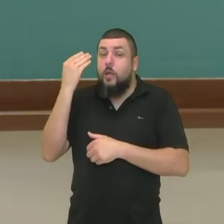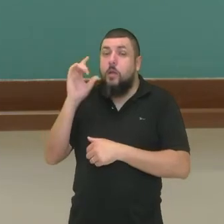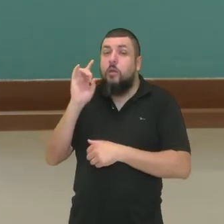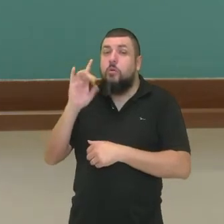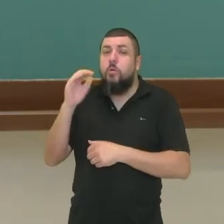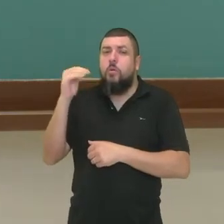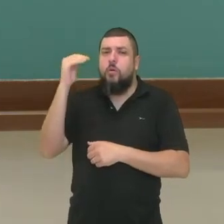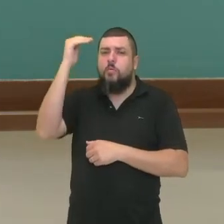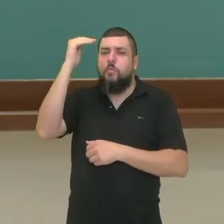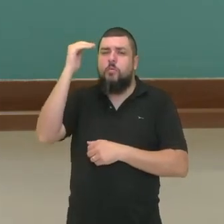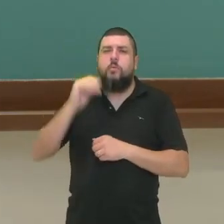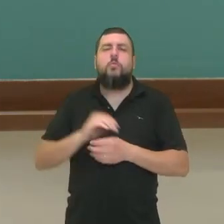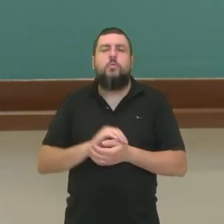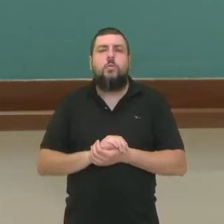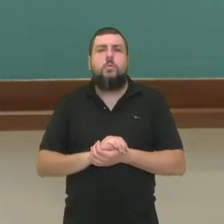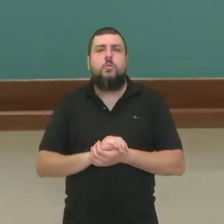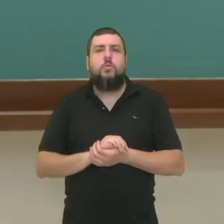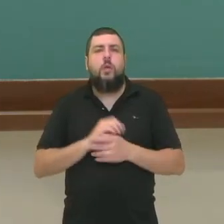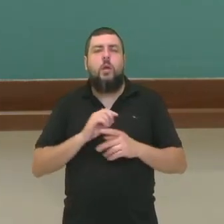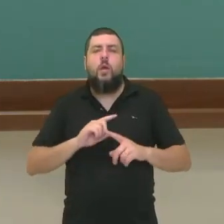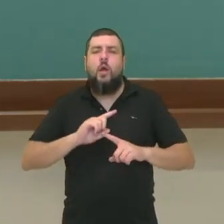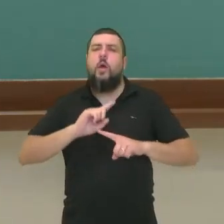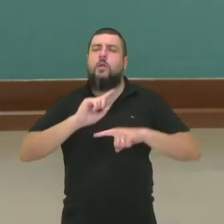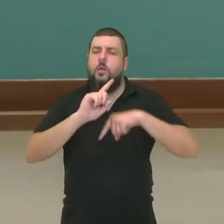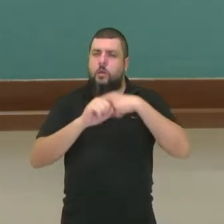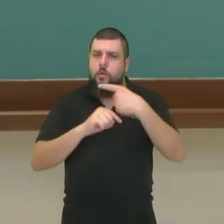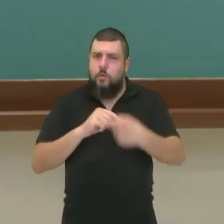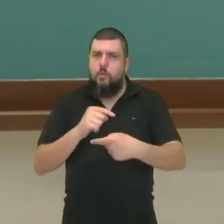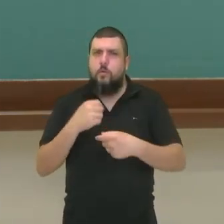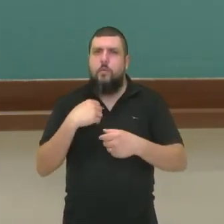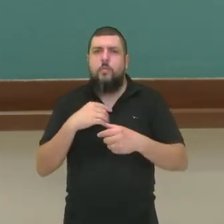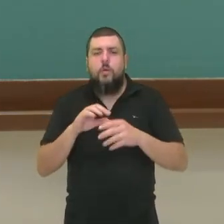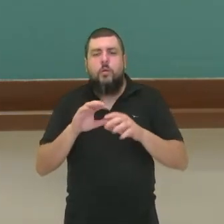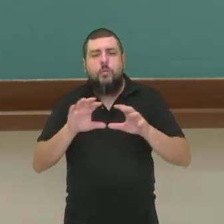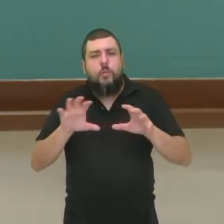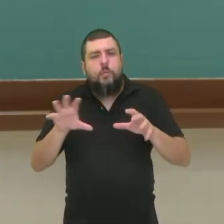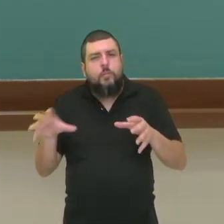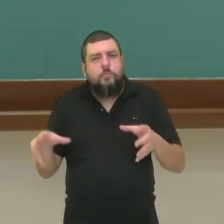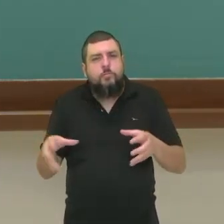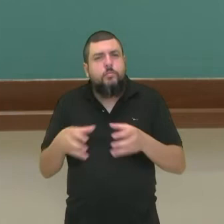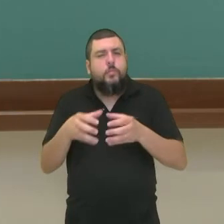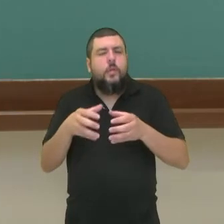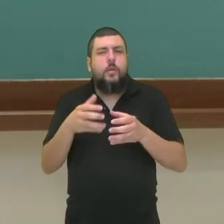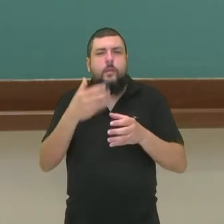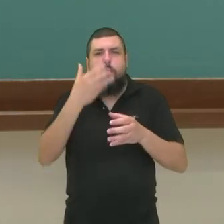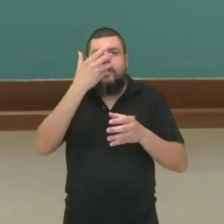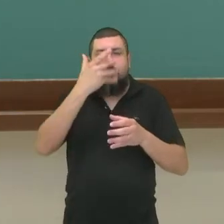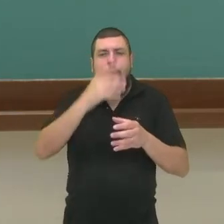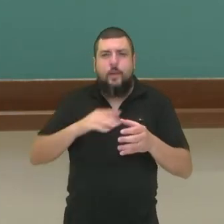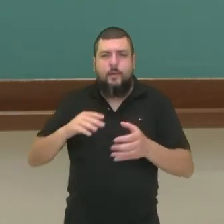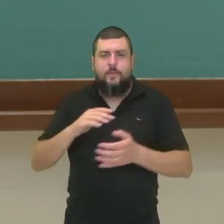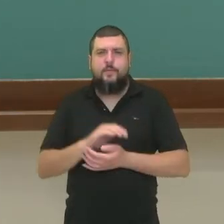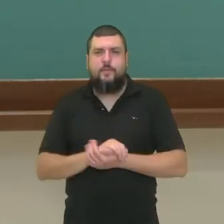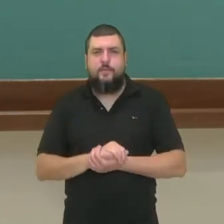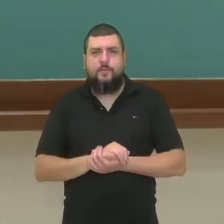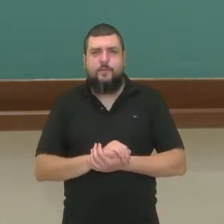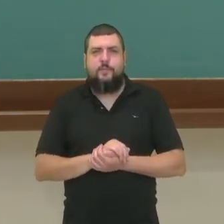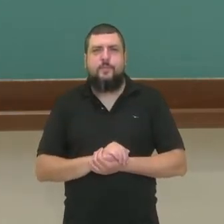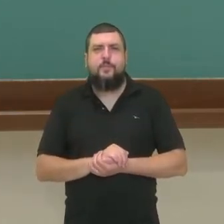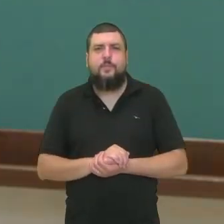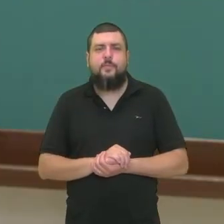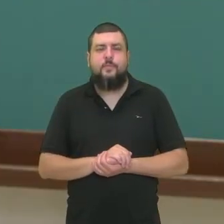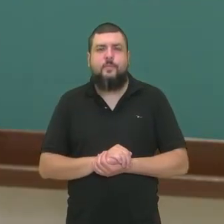Depois que foi, né, trazer o universo da infância para a ciranda, mas no início era apenas os adultos.